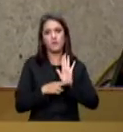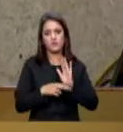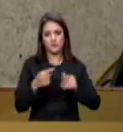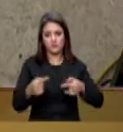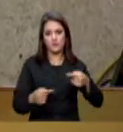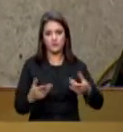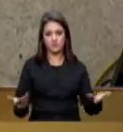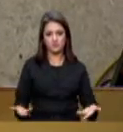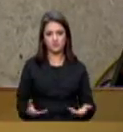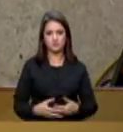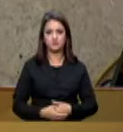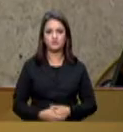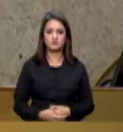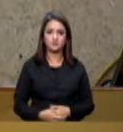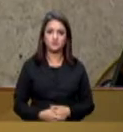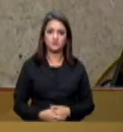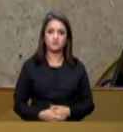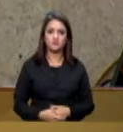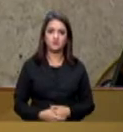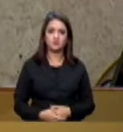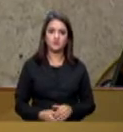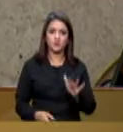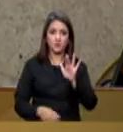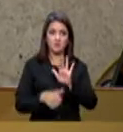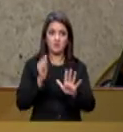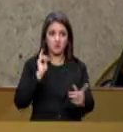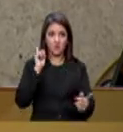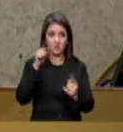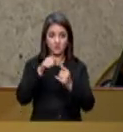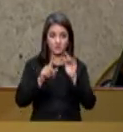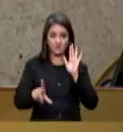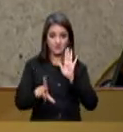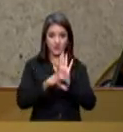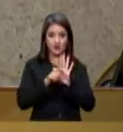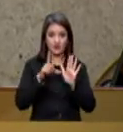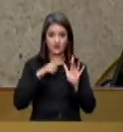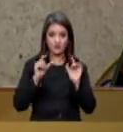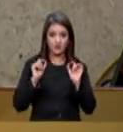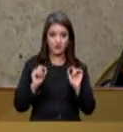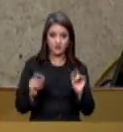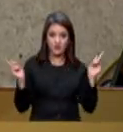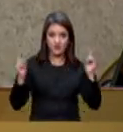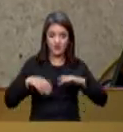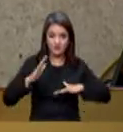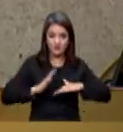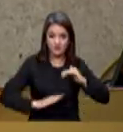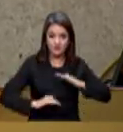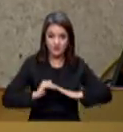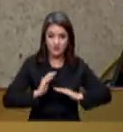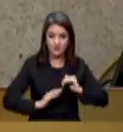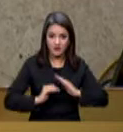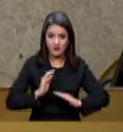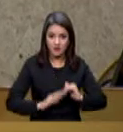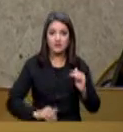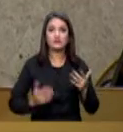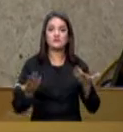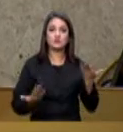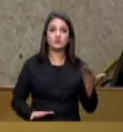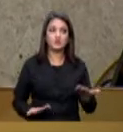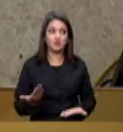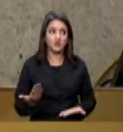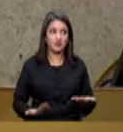debate. O primeiro objetivo setorial da lei é incrementar a eficiência na prestação